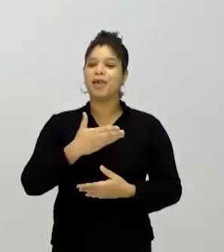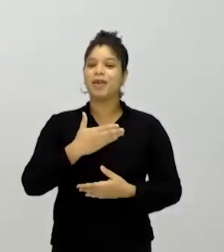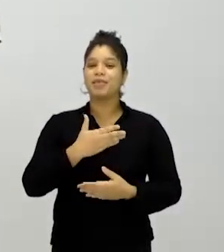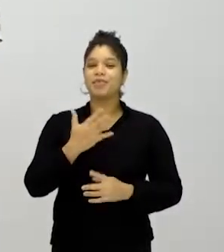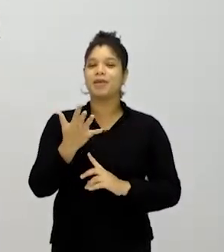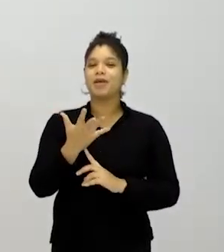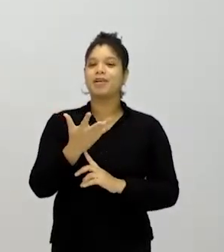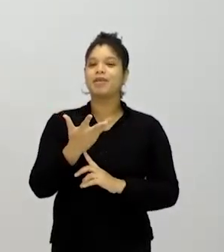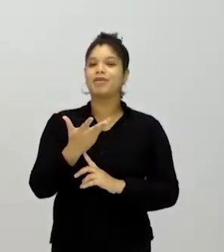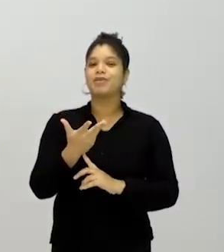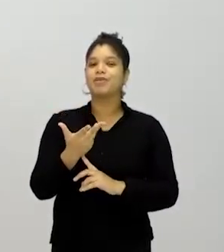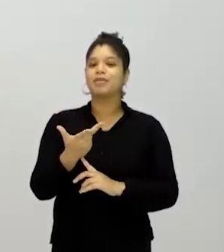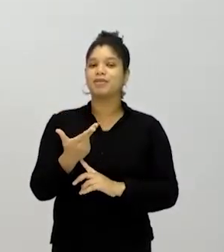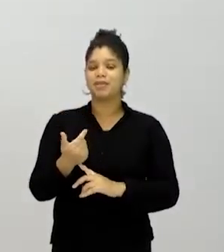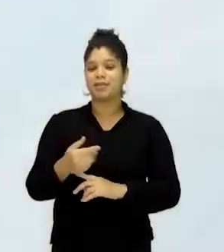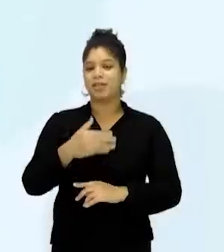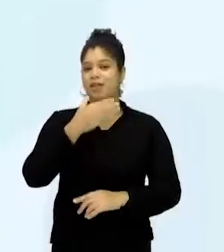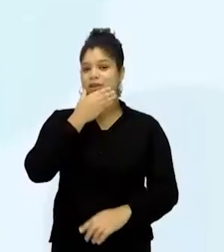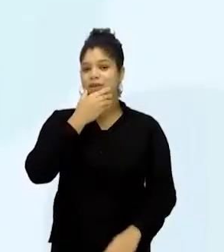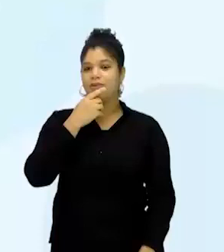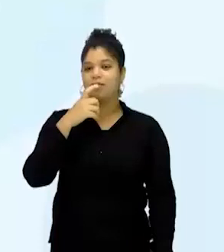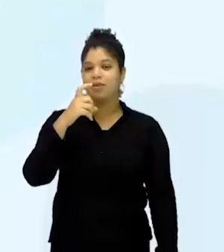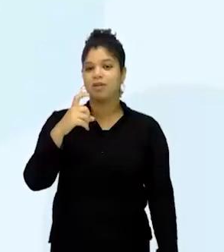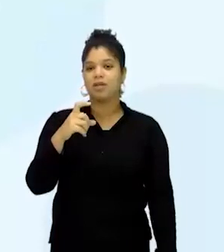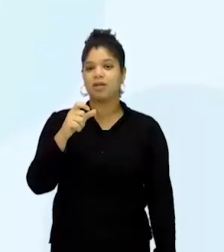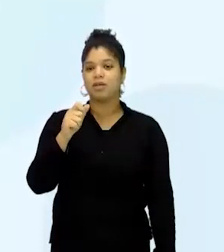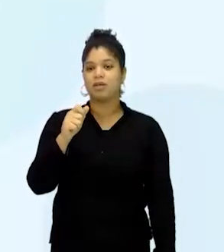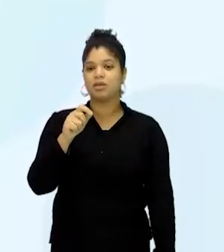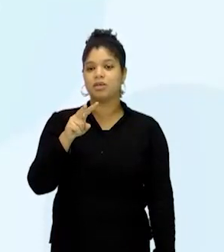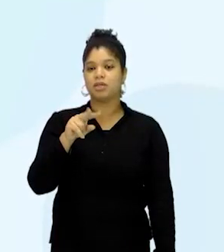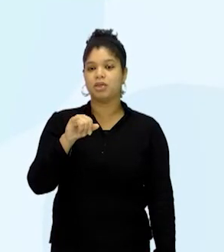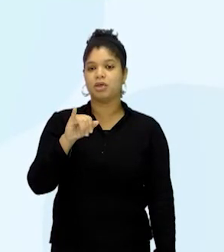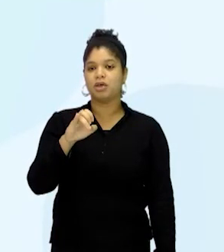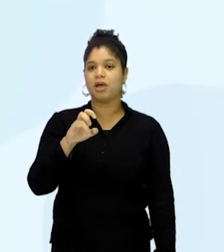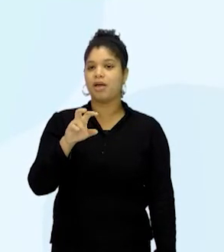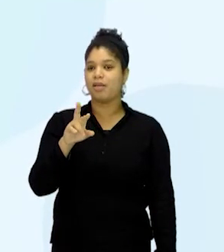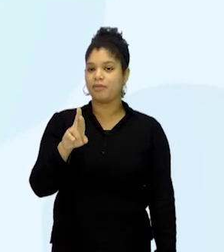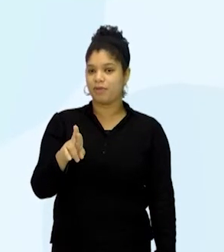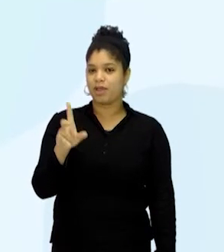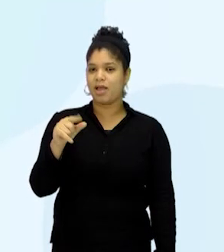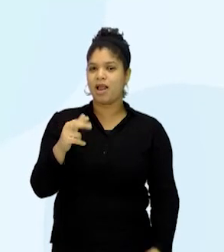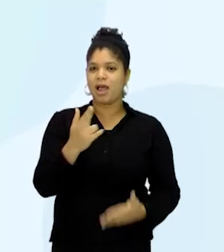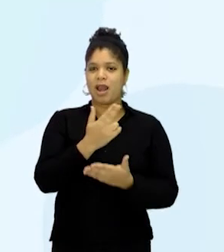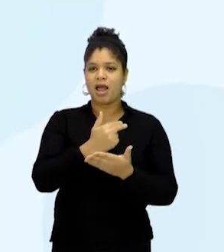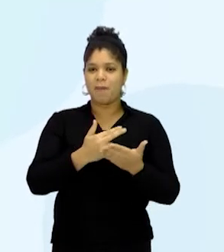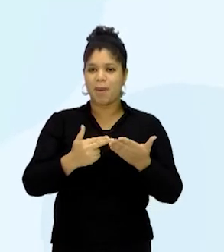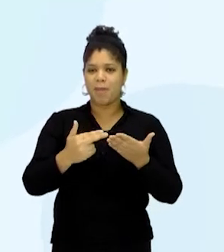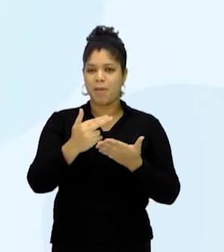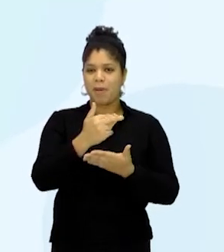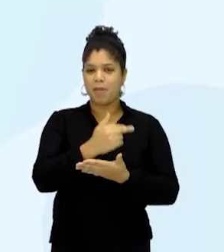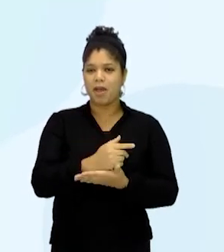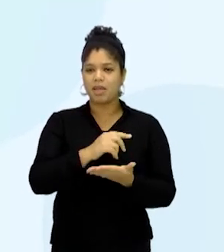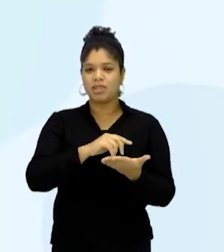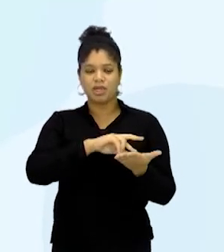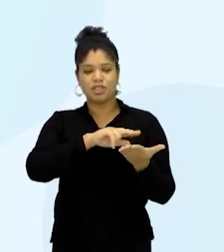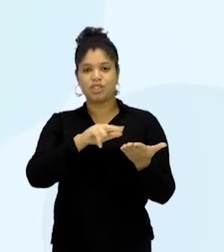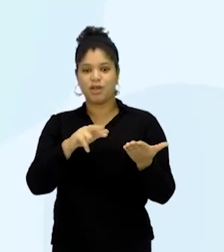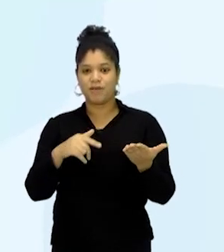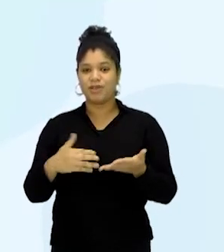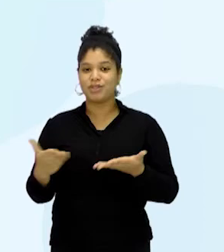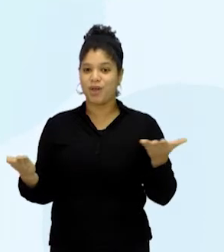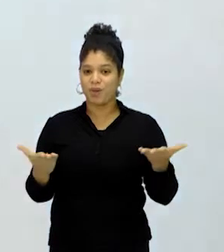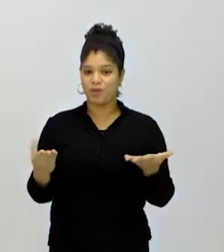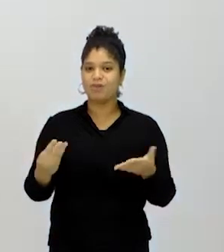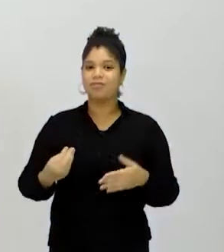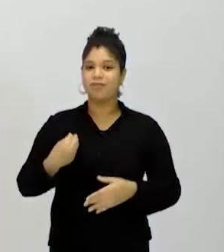artista, o Xavier. O Xavier é um artista plástico, é ilustrador, é caricaturista e ele estará conosco